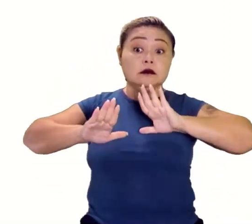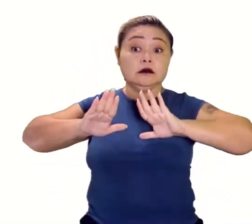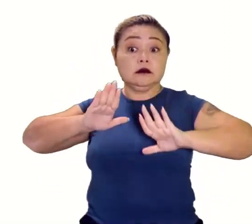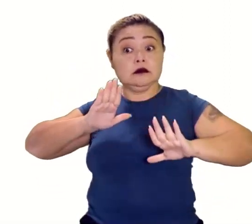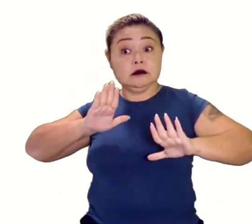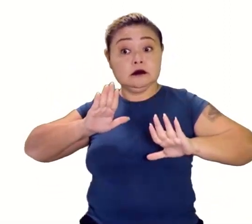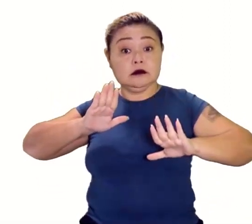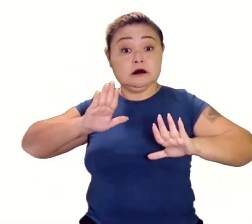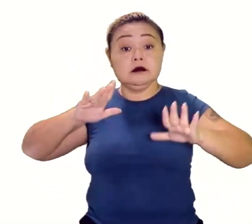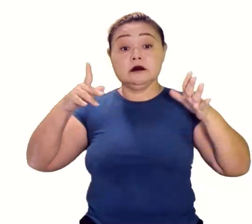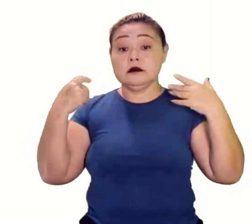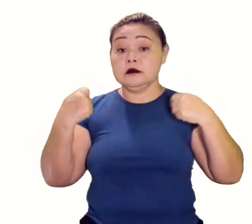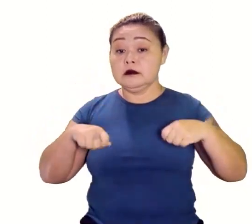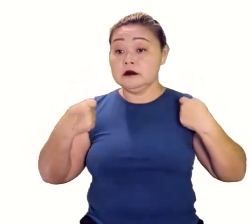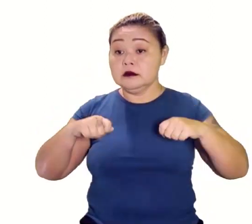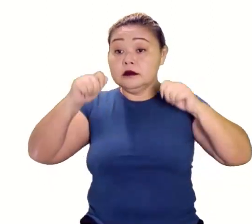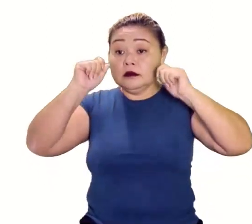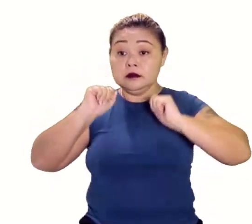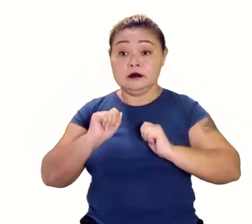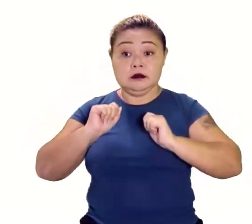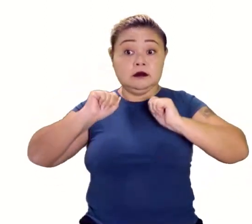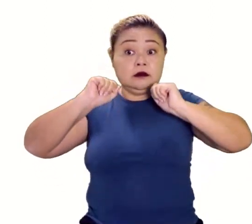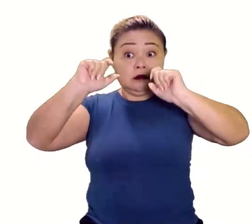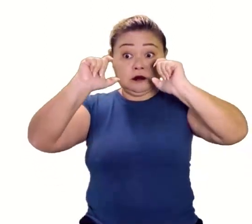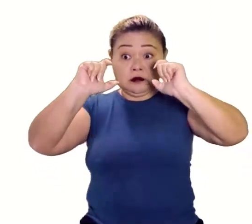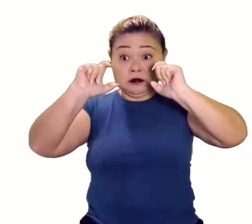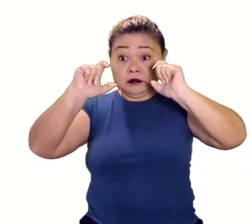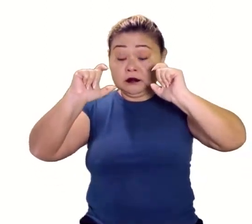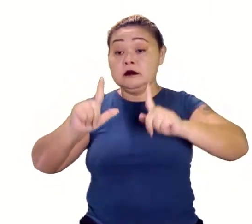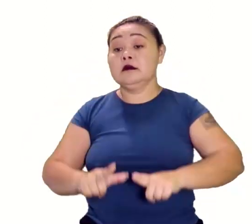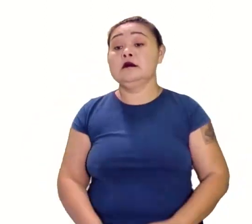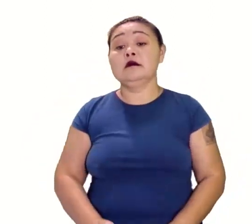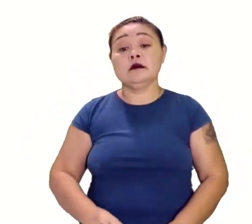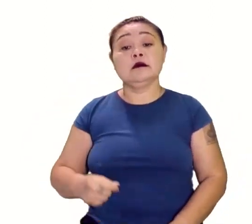cuidado! Precisamos prestar muita atenção